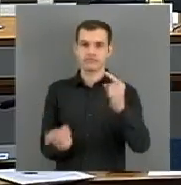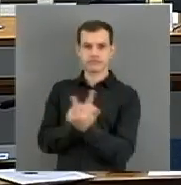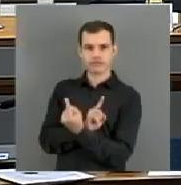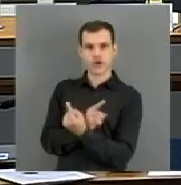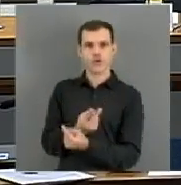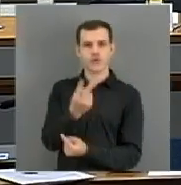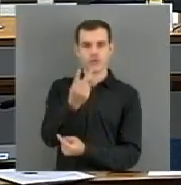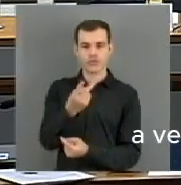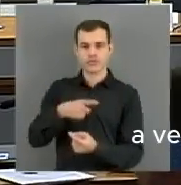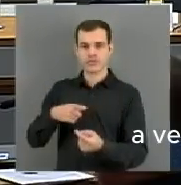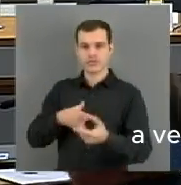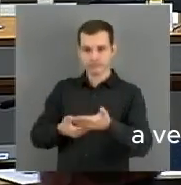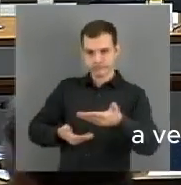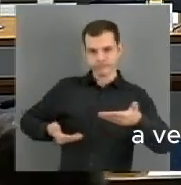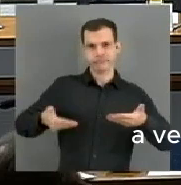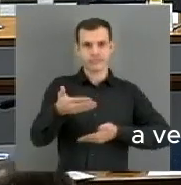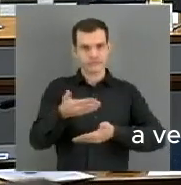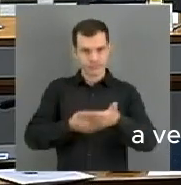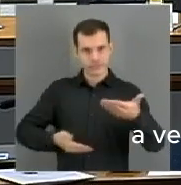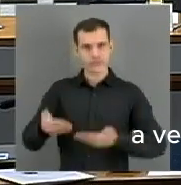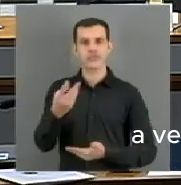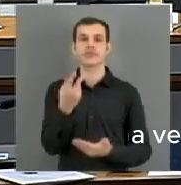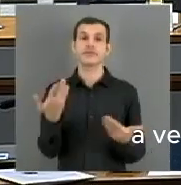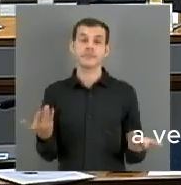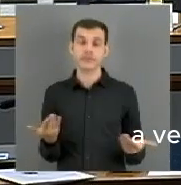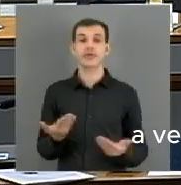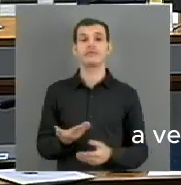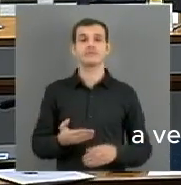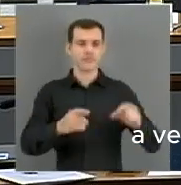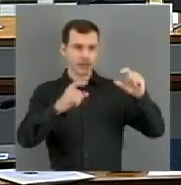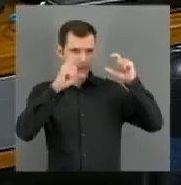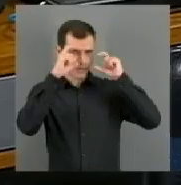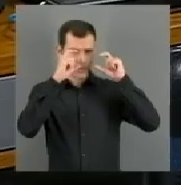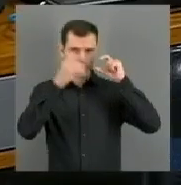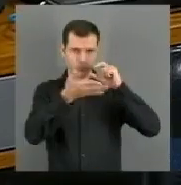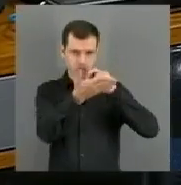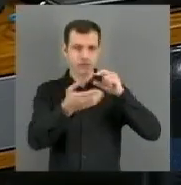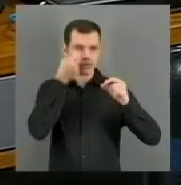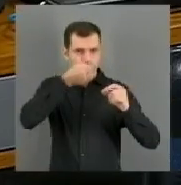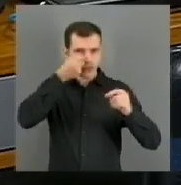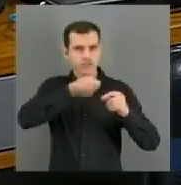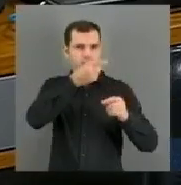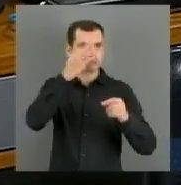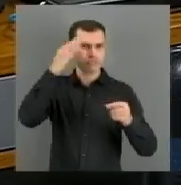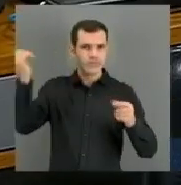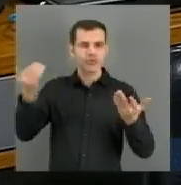sempre buscou a verdade e é conhecido no país inteiro por isso.